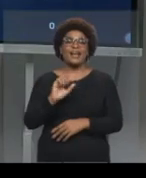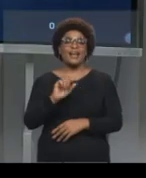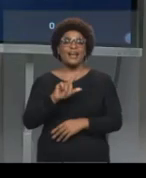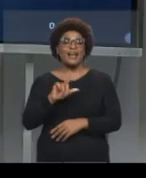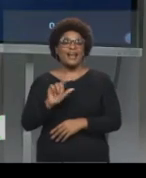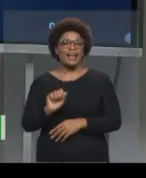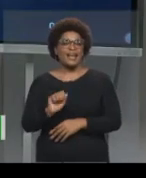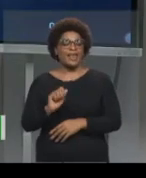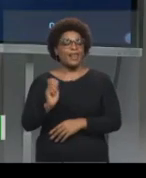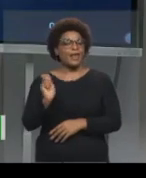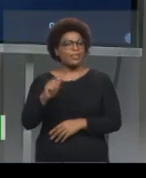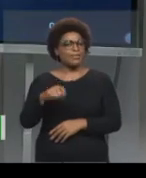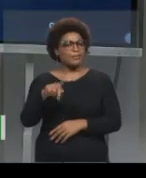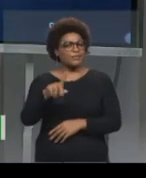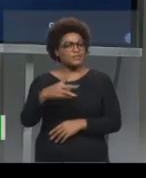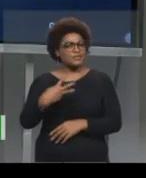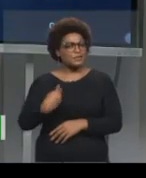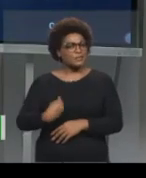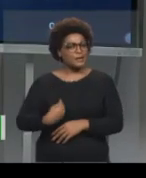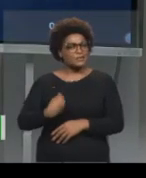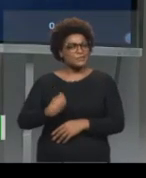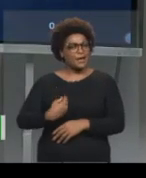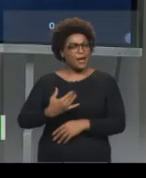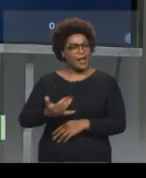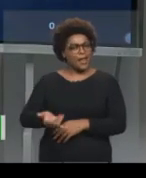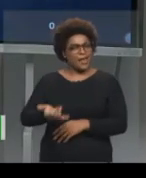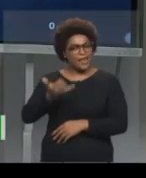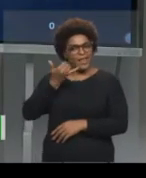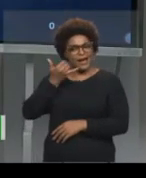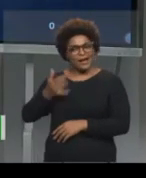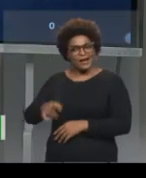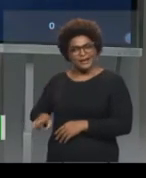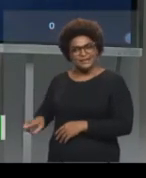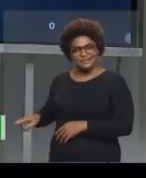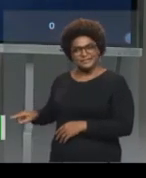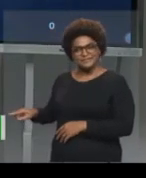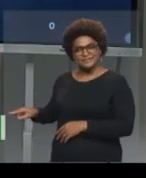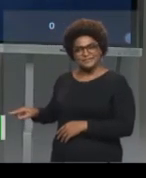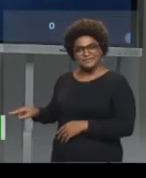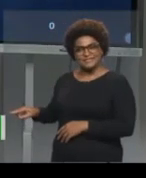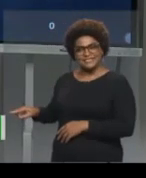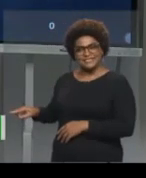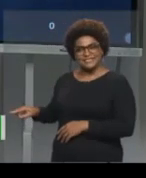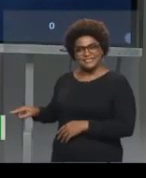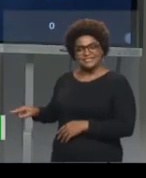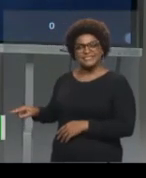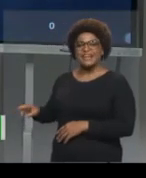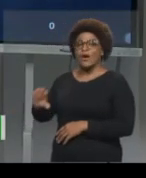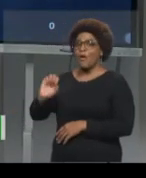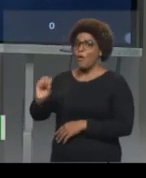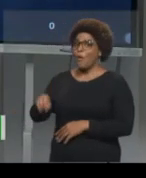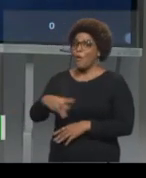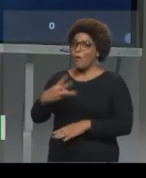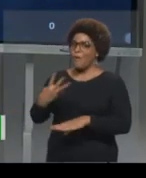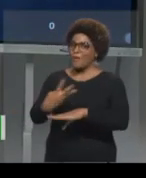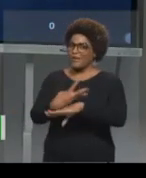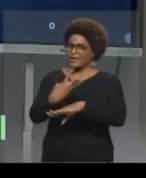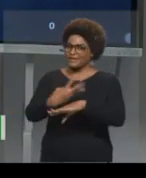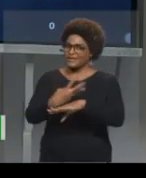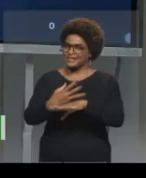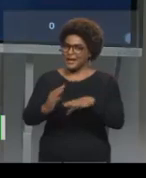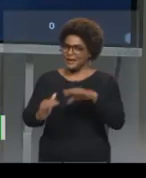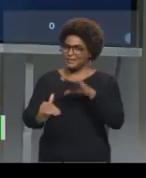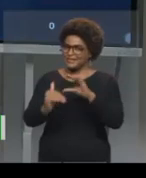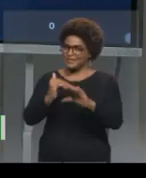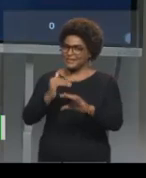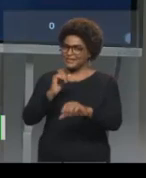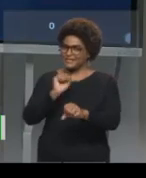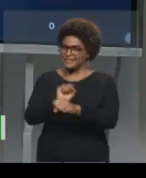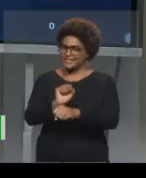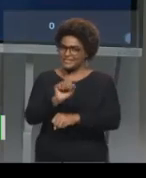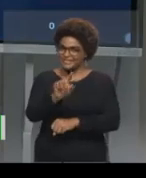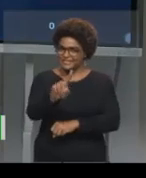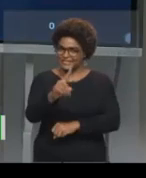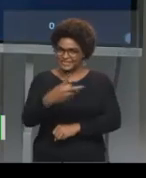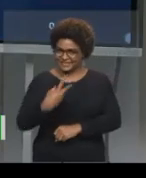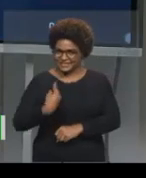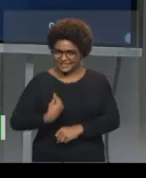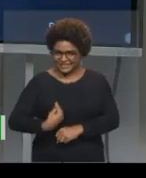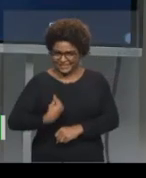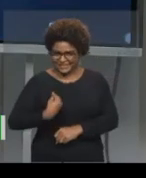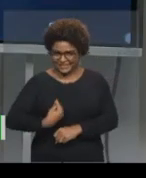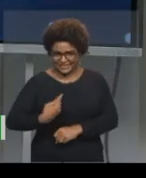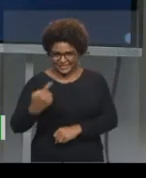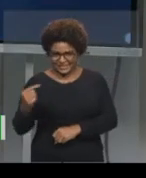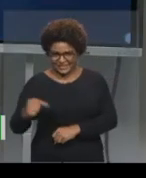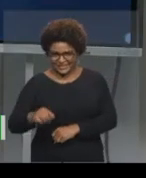dessa conversa. Ligue para o nosso telefone fixo ou envie uma mensagem para o nosso WhatsApp. Estamos esperando a sua